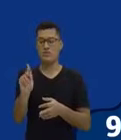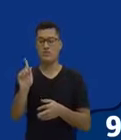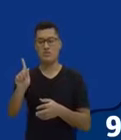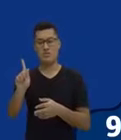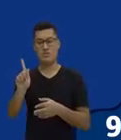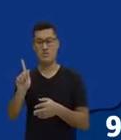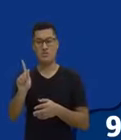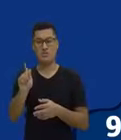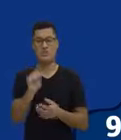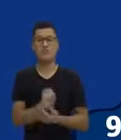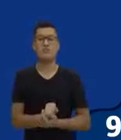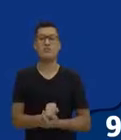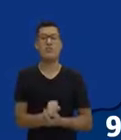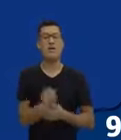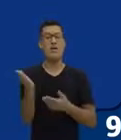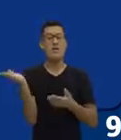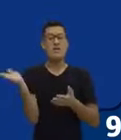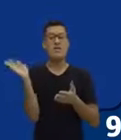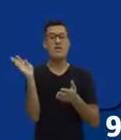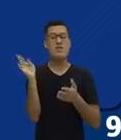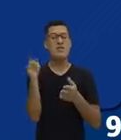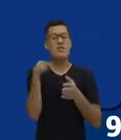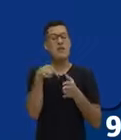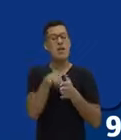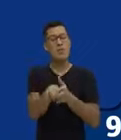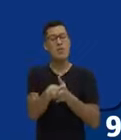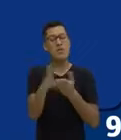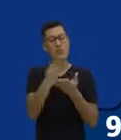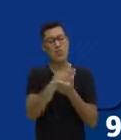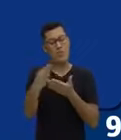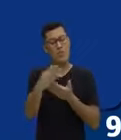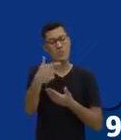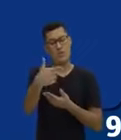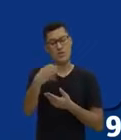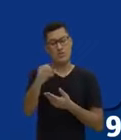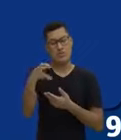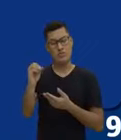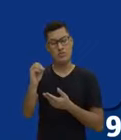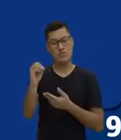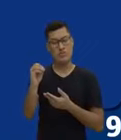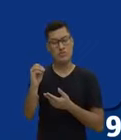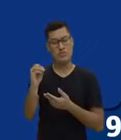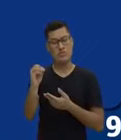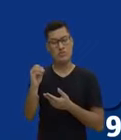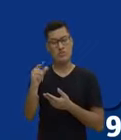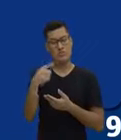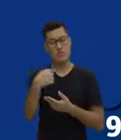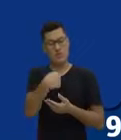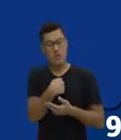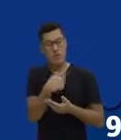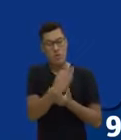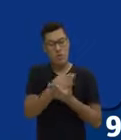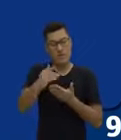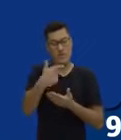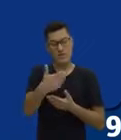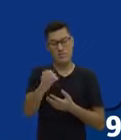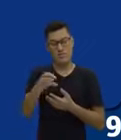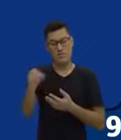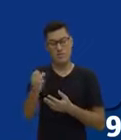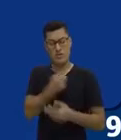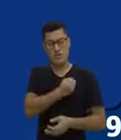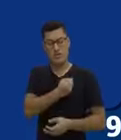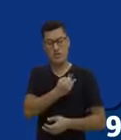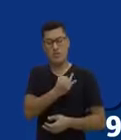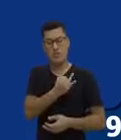Isso. Aí vem a pergunta. Se eu começar com 200, olha lá. Se eu começar com 200, depois